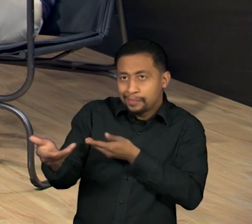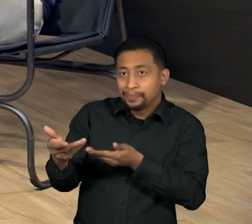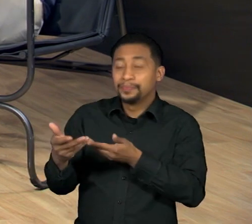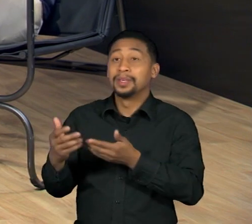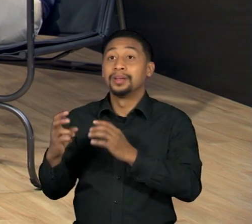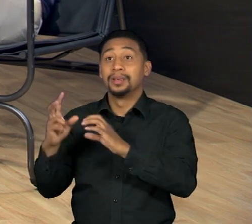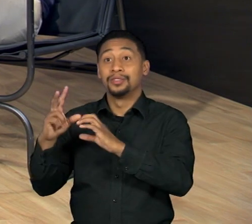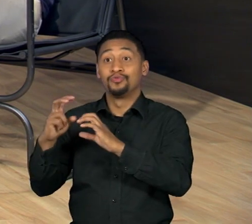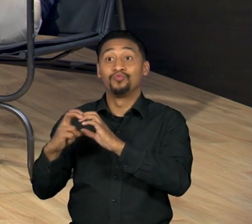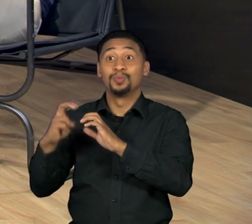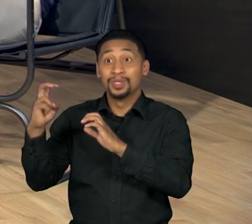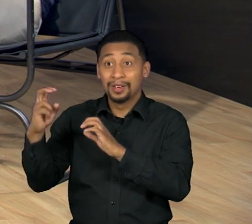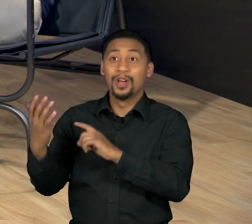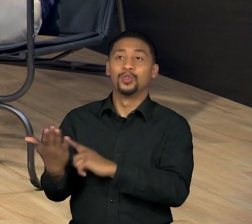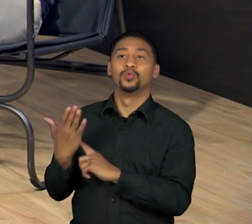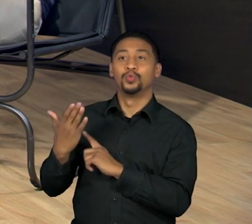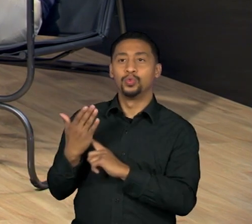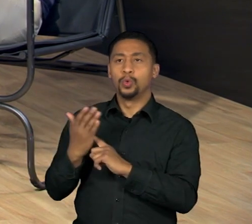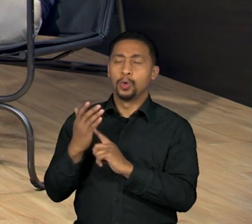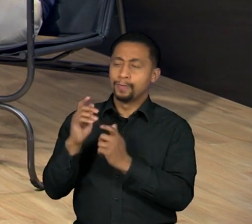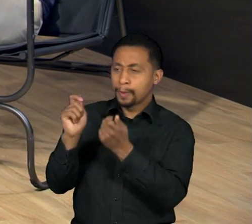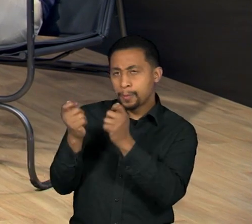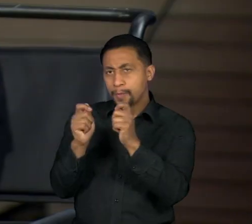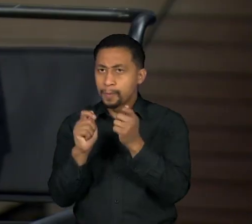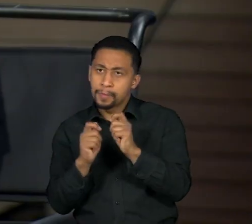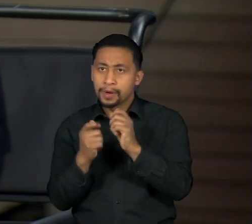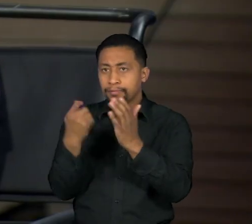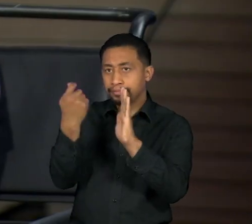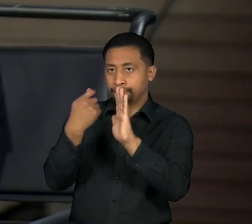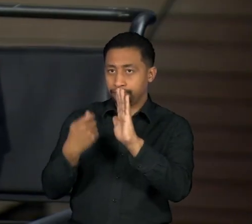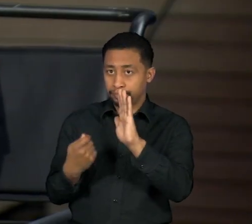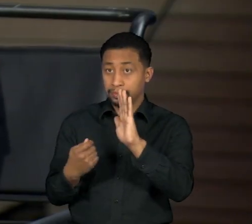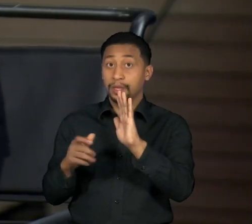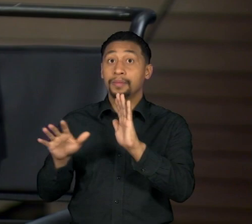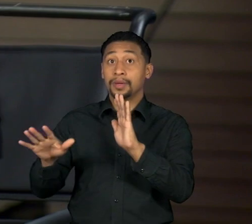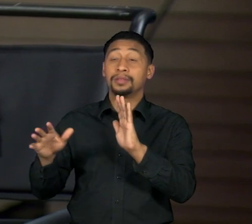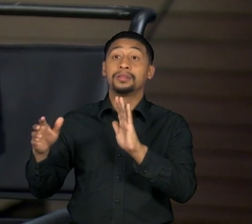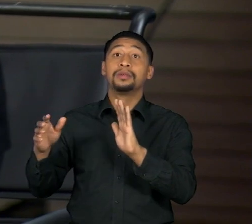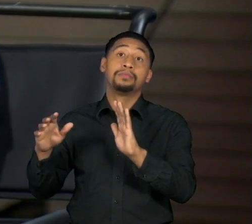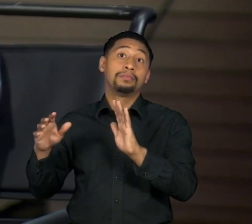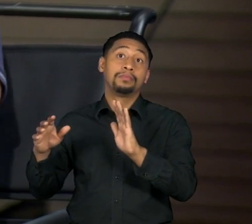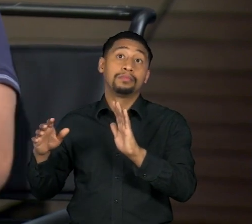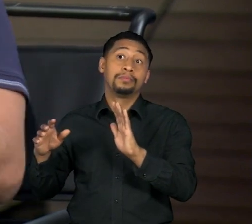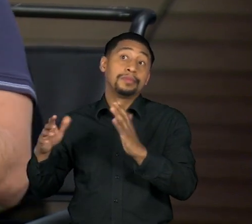foi um dos pontos. Mas acho que o mais importante dentro dele é falar que, para mim, seria impossível numa era